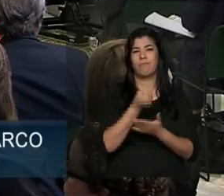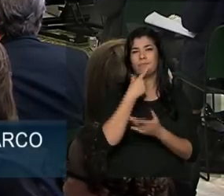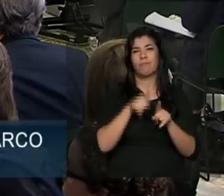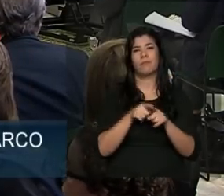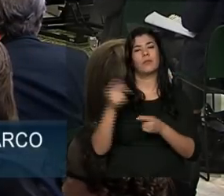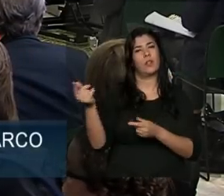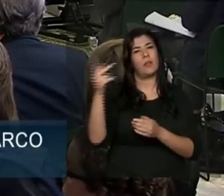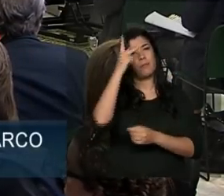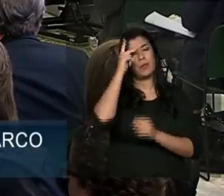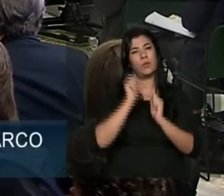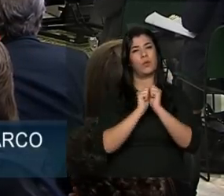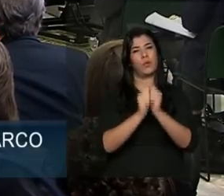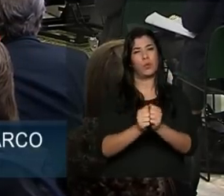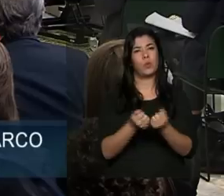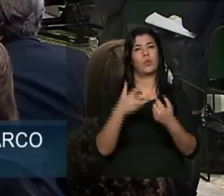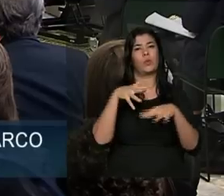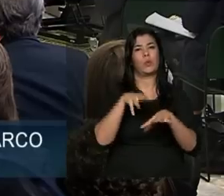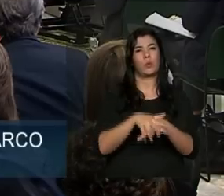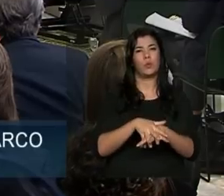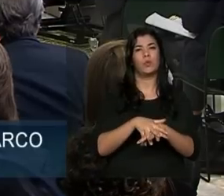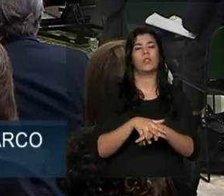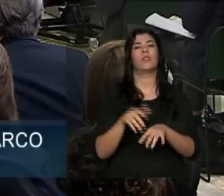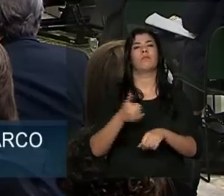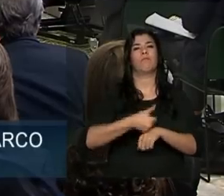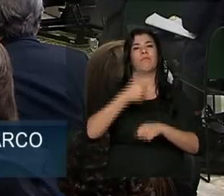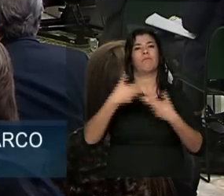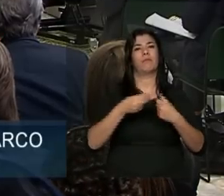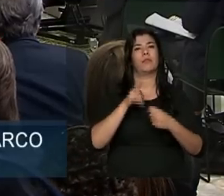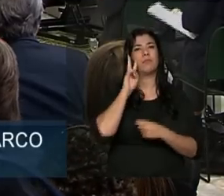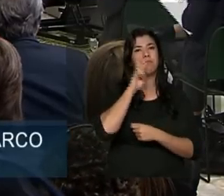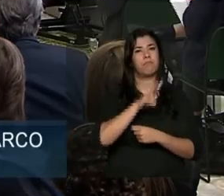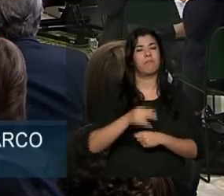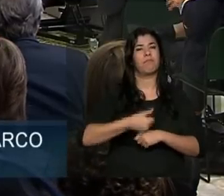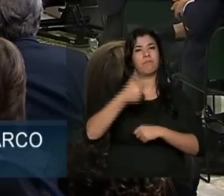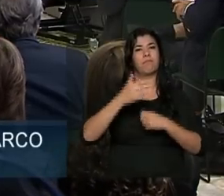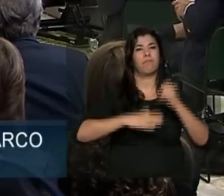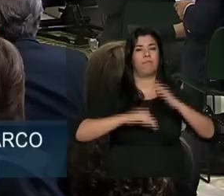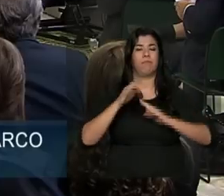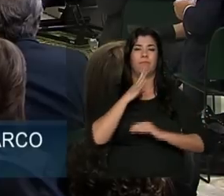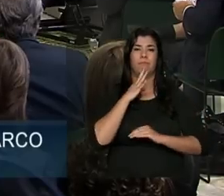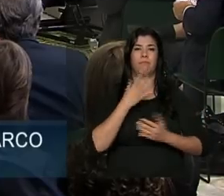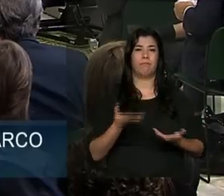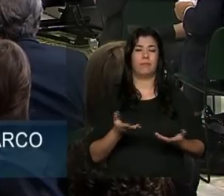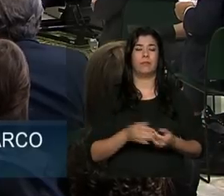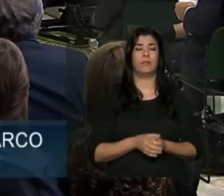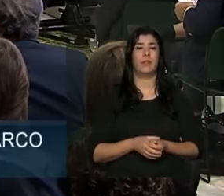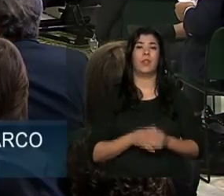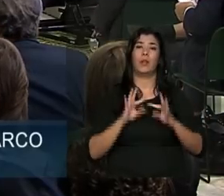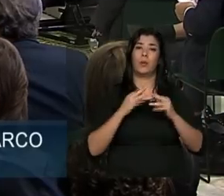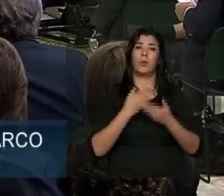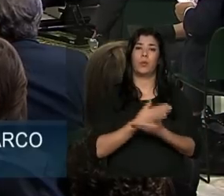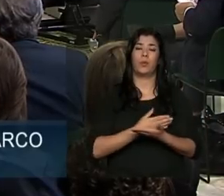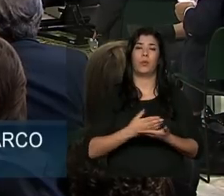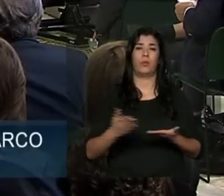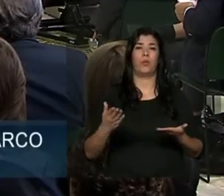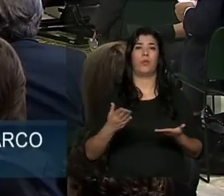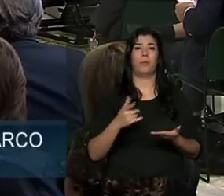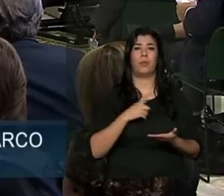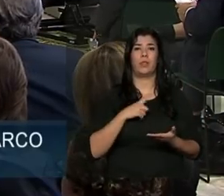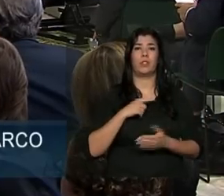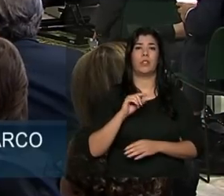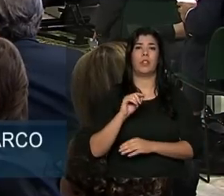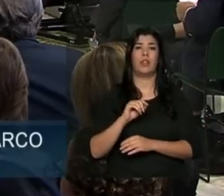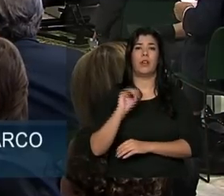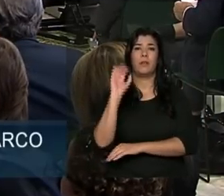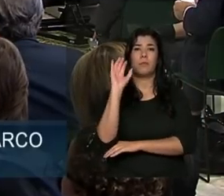mais justo, mais inclusivo, mais sustentável, mas mais que isso, mais visível. Ah, então, acho que com isso a gente começa, de fato, a ter a